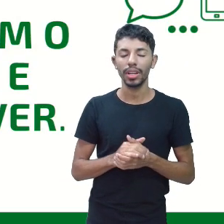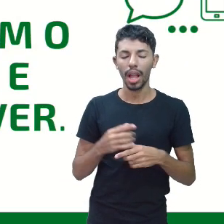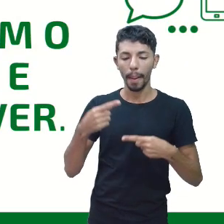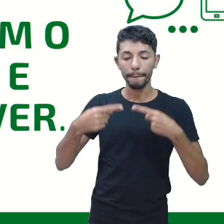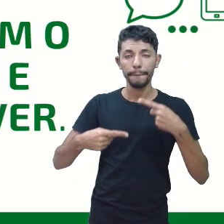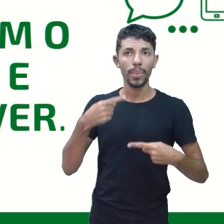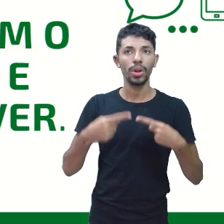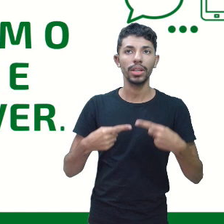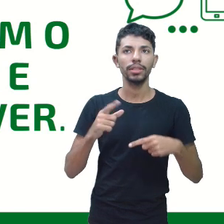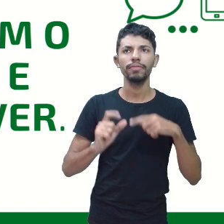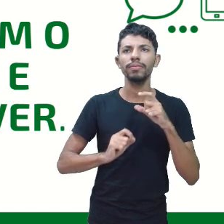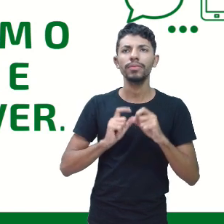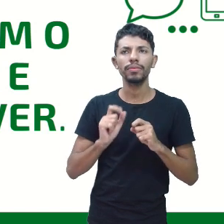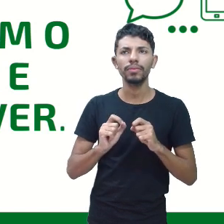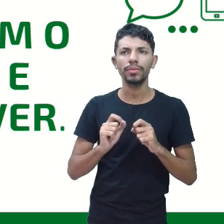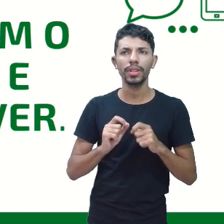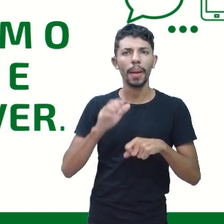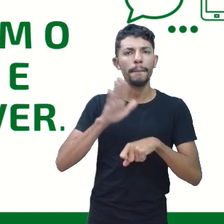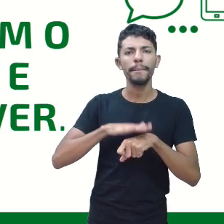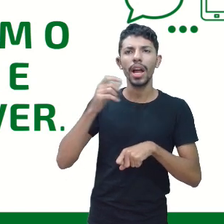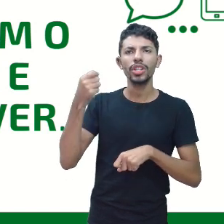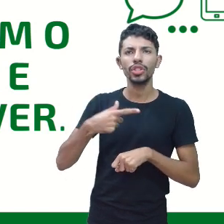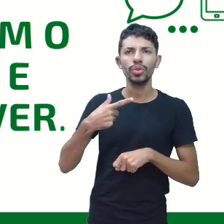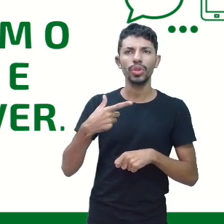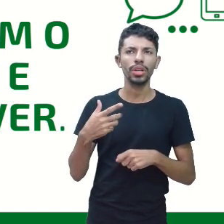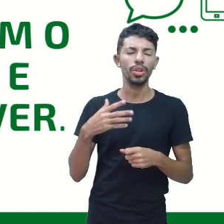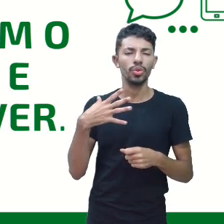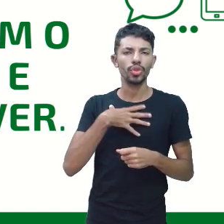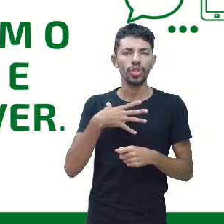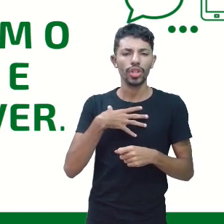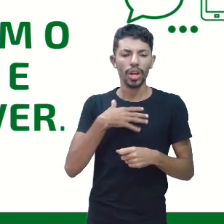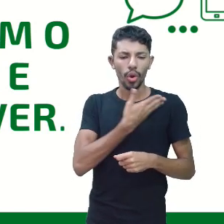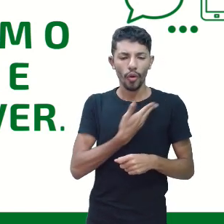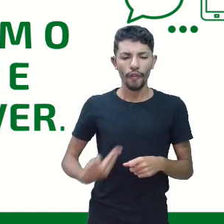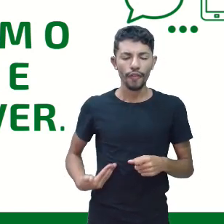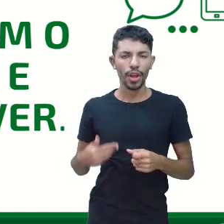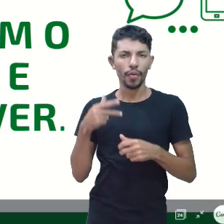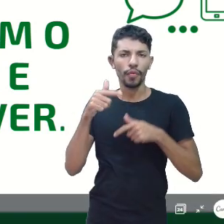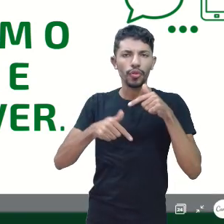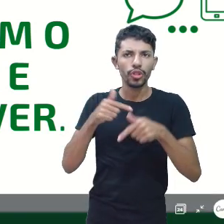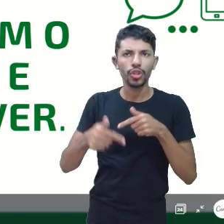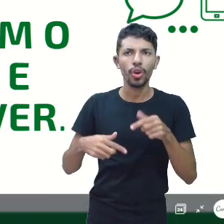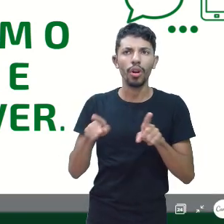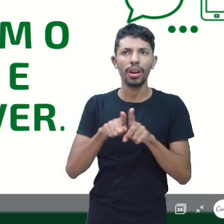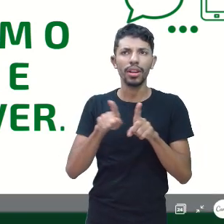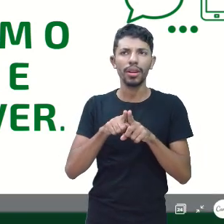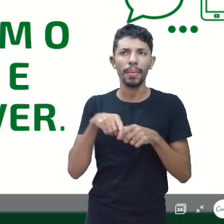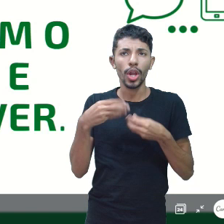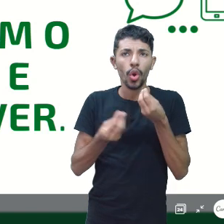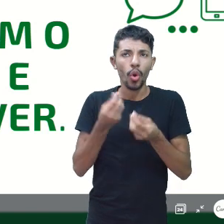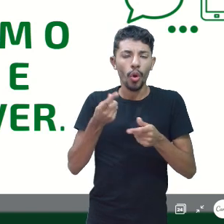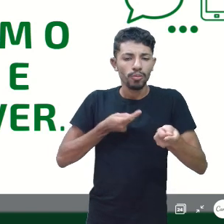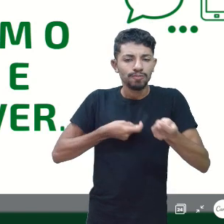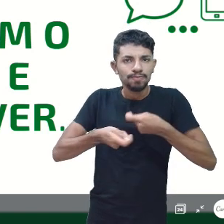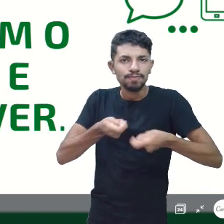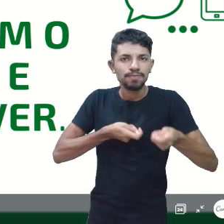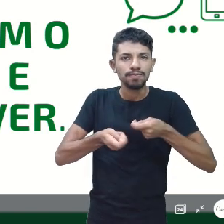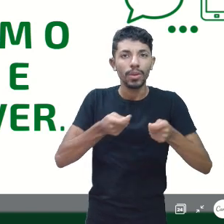governo funciona, muito mais do que como o Estado é administrado. Tem a ver também com o que os indivíduos acreditam e